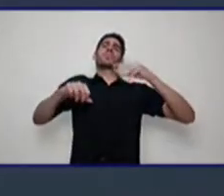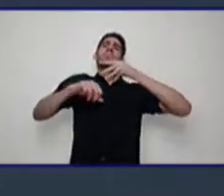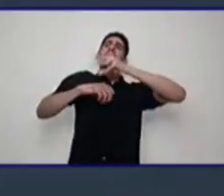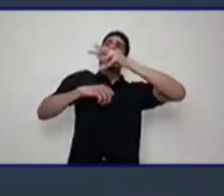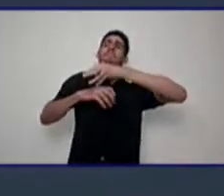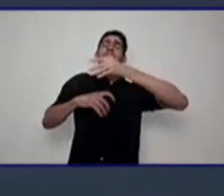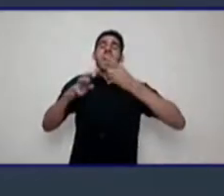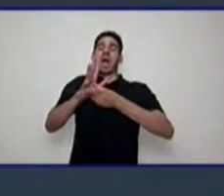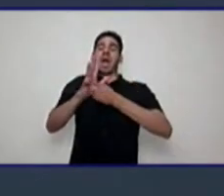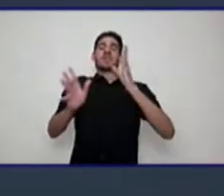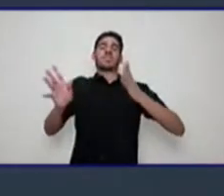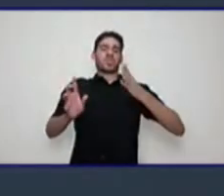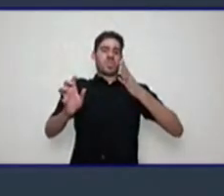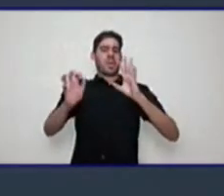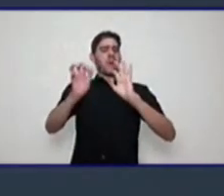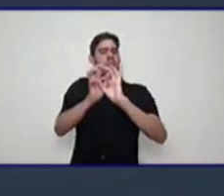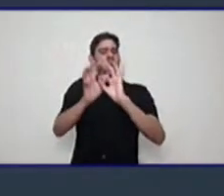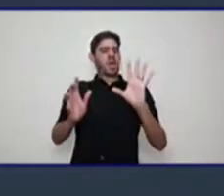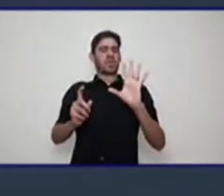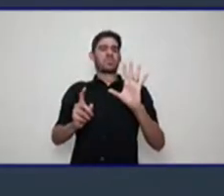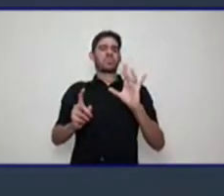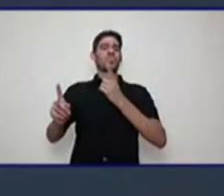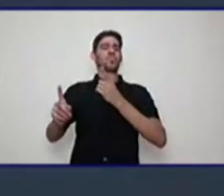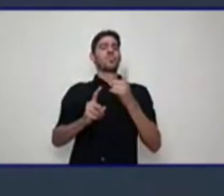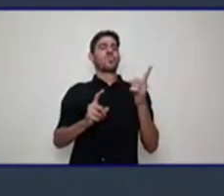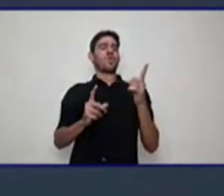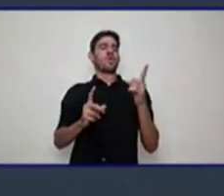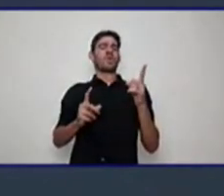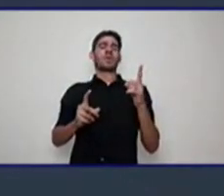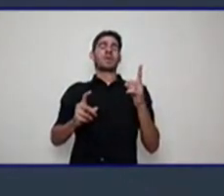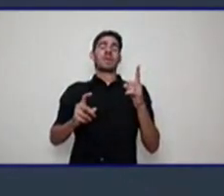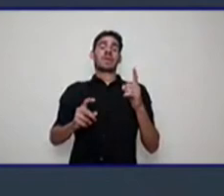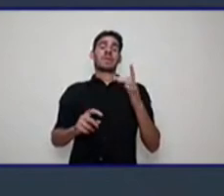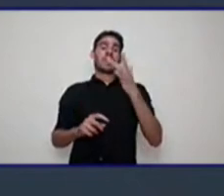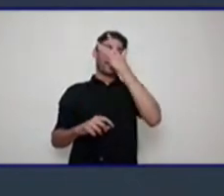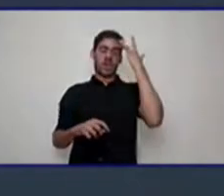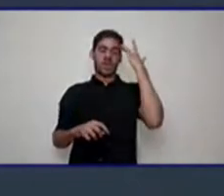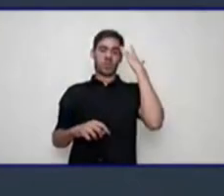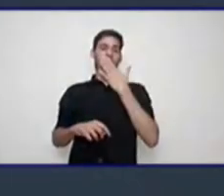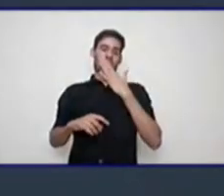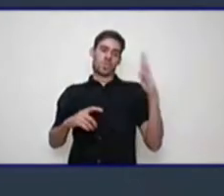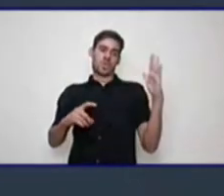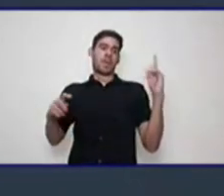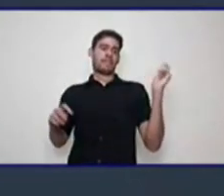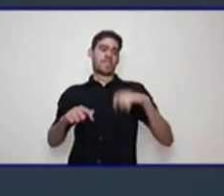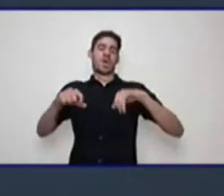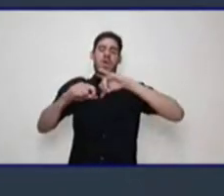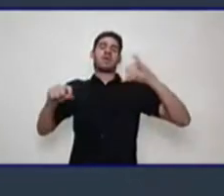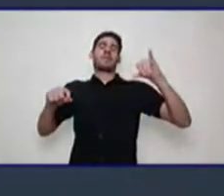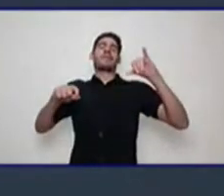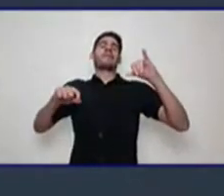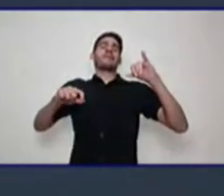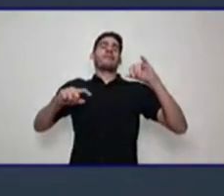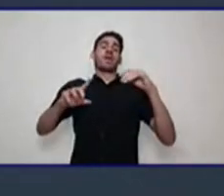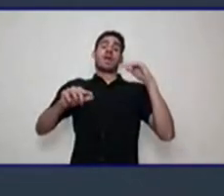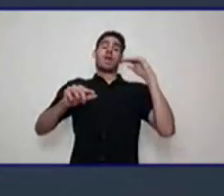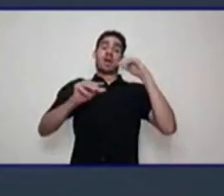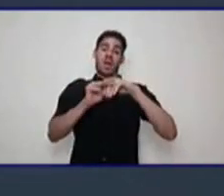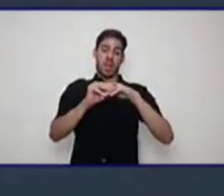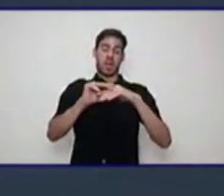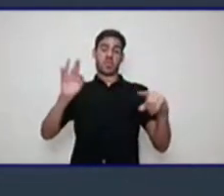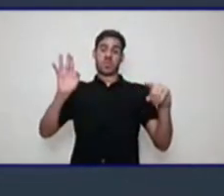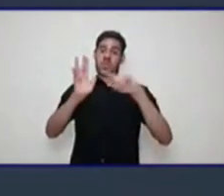período permitido, que ofende a honra de possível candidato, constitui propaganda eleitoral